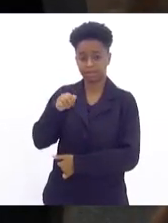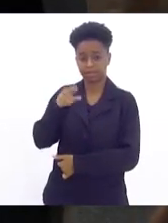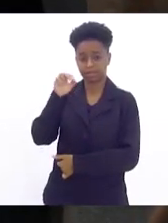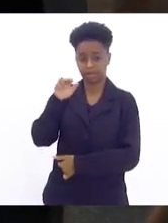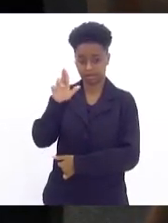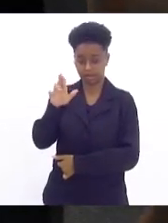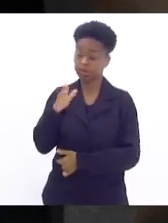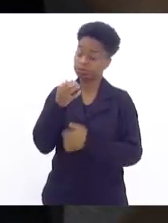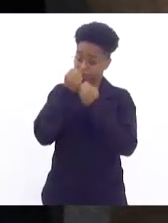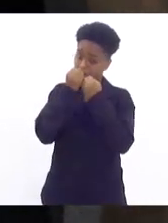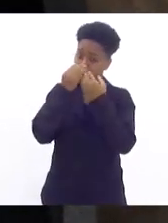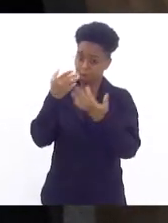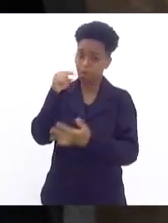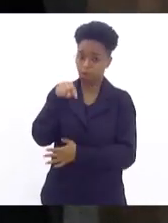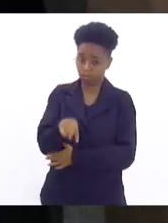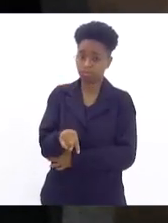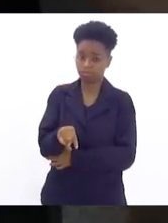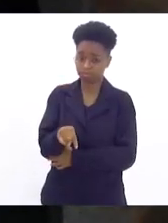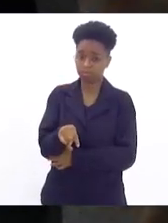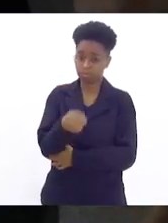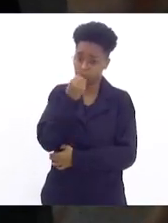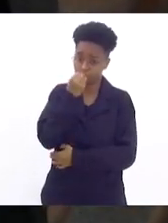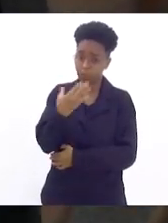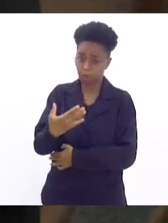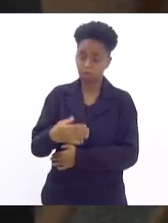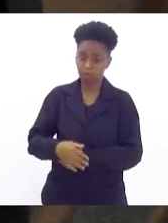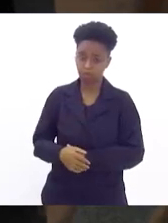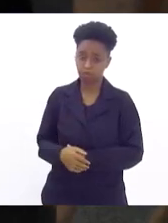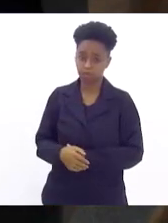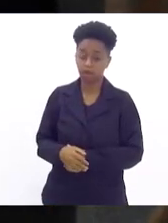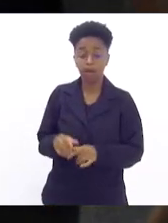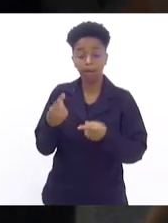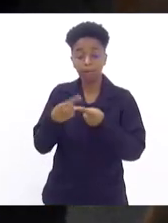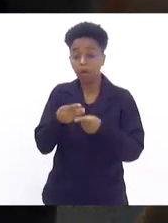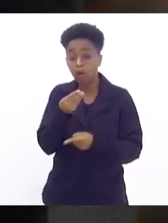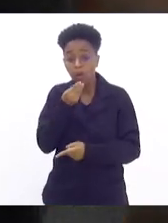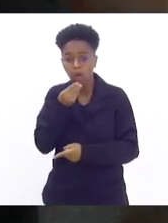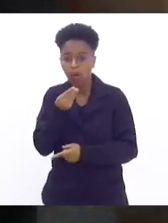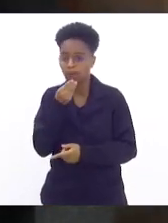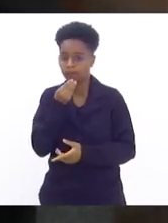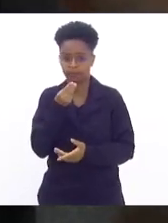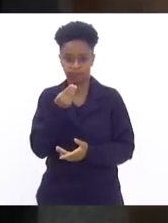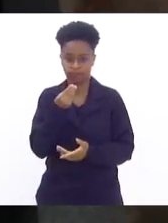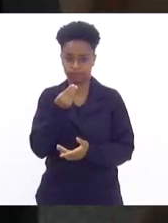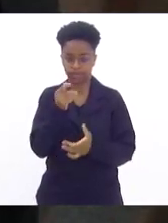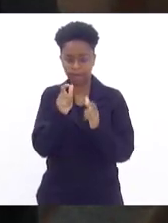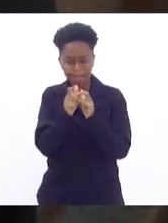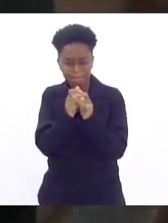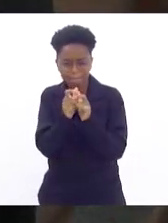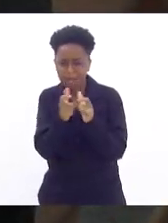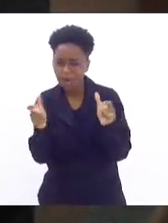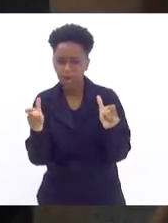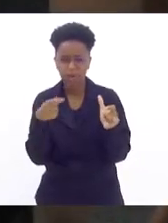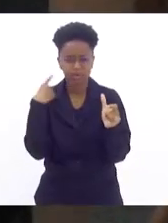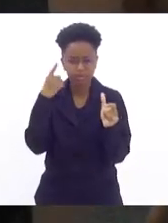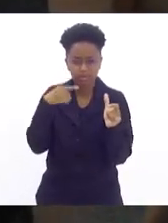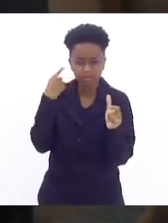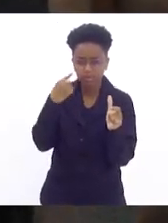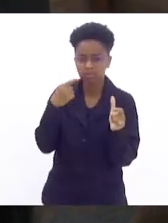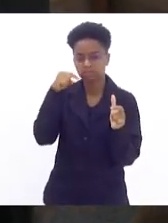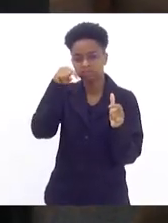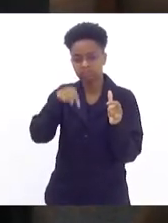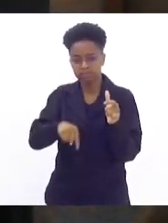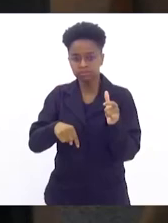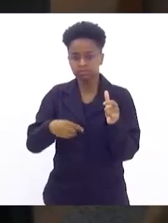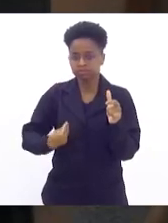bom para essa casa Legislativa porque evidentemente a maioria dos deputados e deputadas que